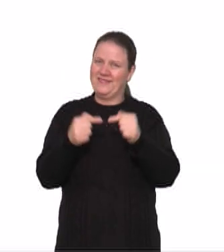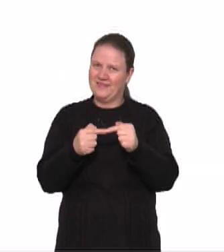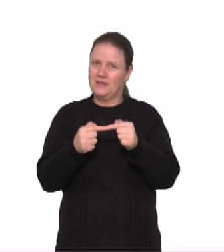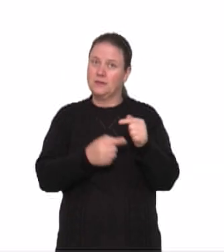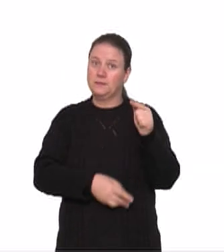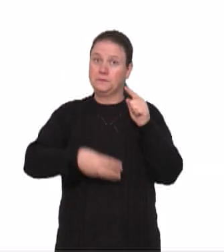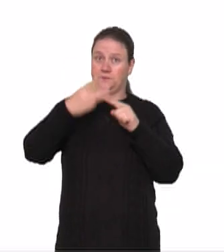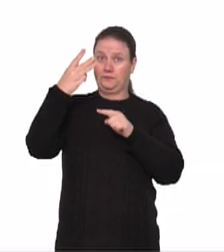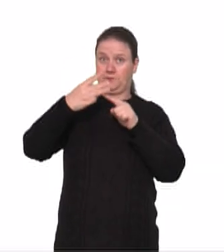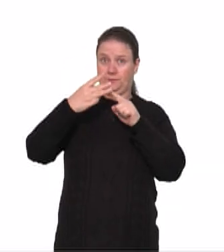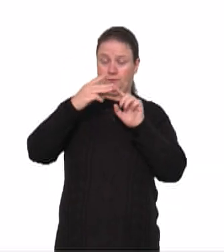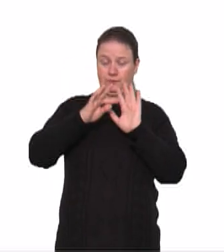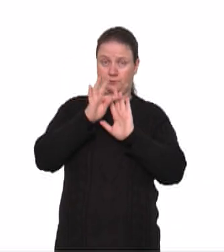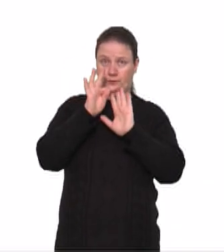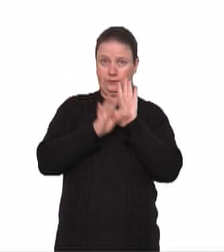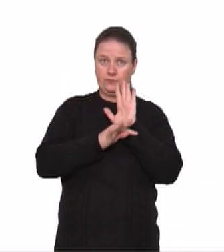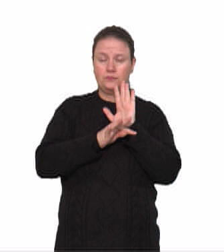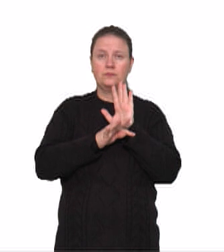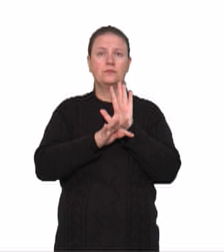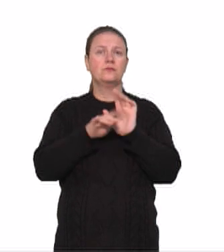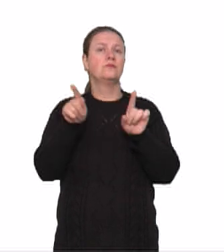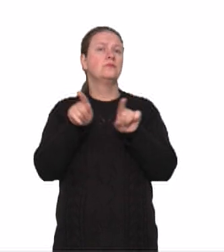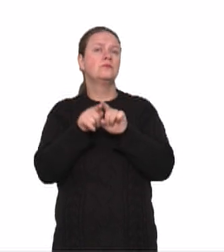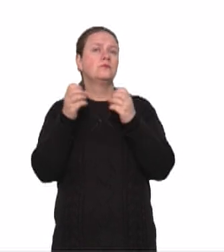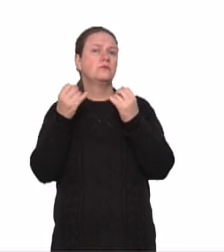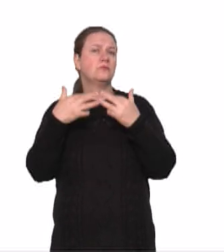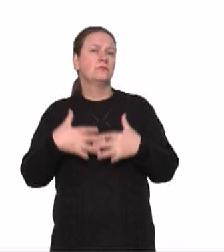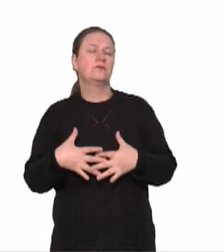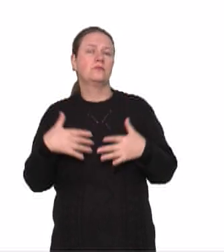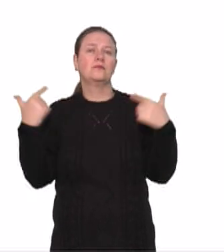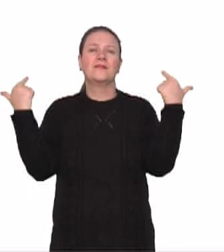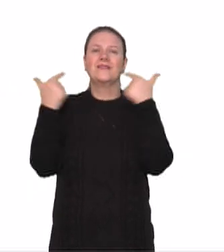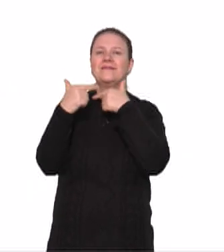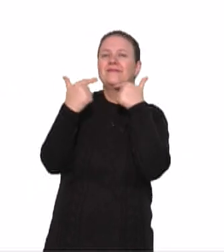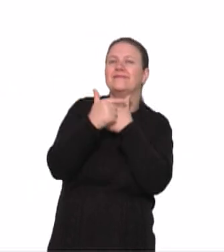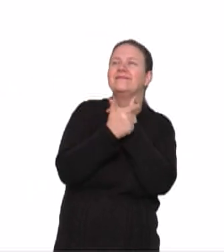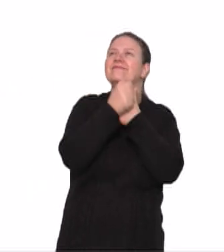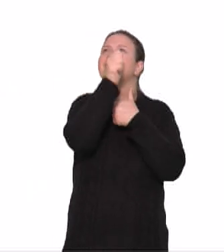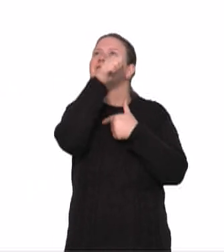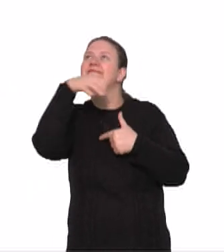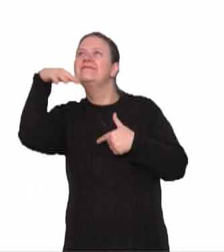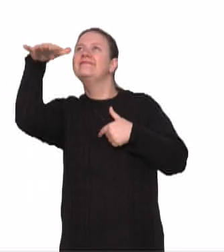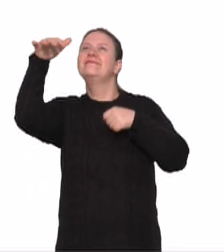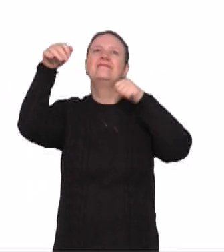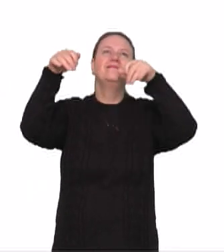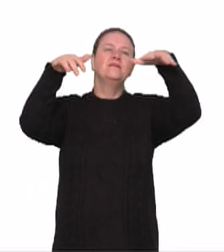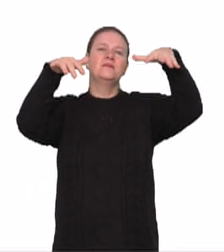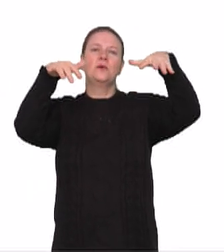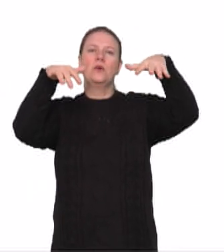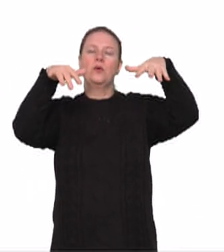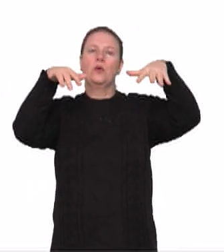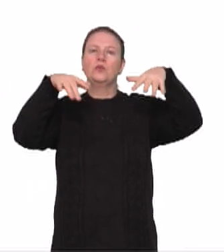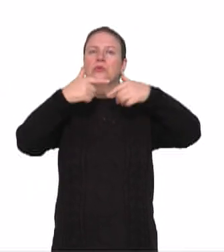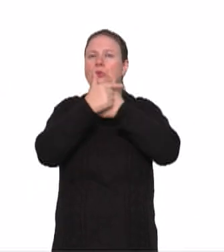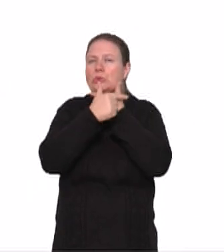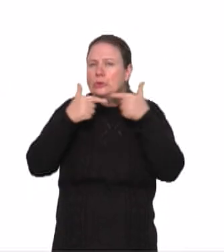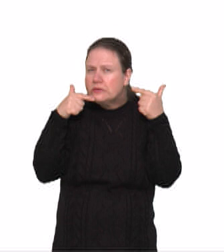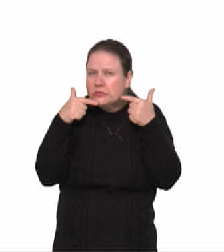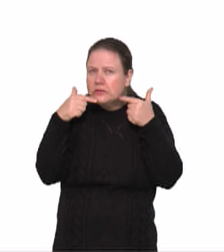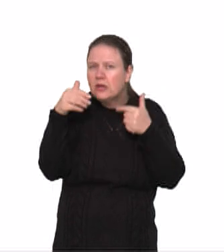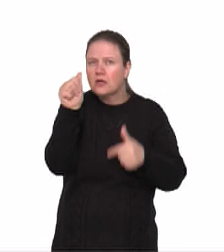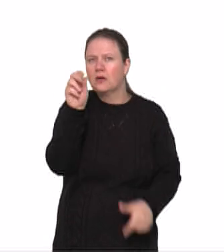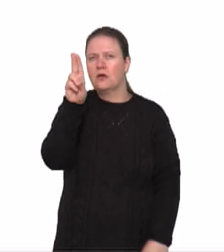verso, ainda dessa primeira estrofe aqui, ele diz, sorri a aurora ao escuro pesado. Né? Sorri a aurora é